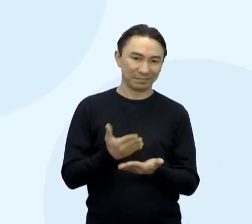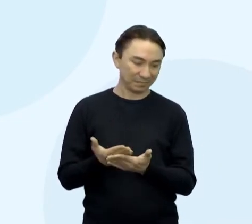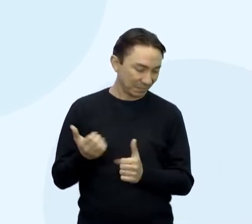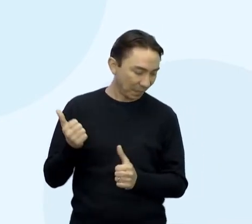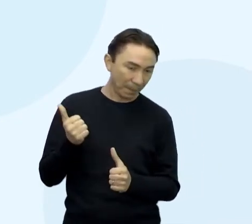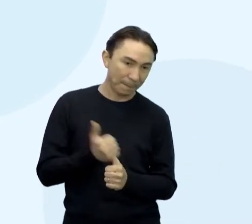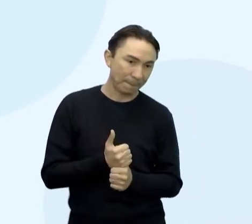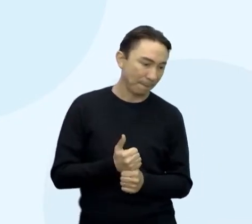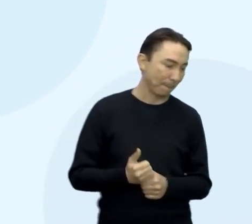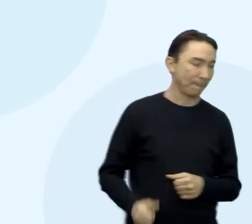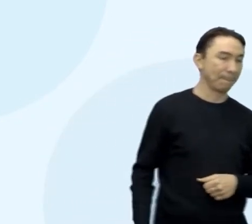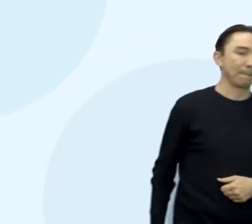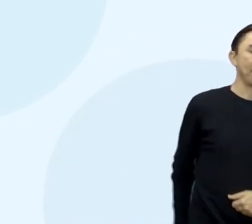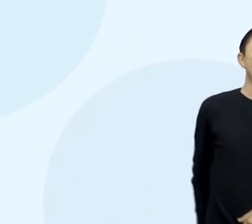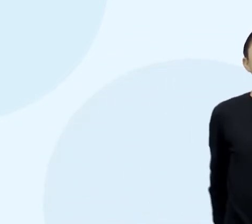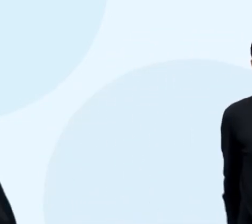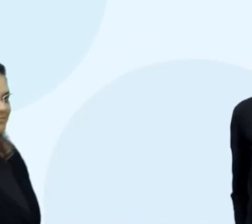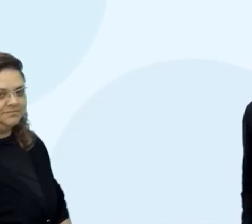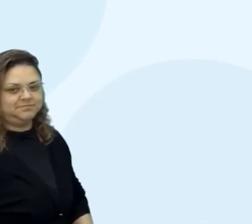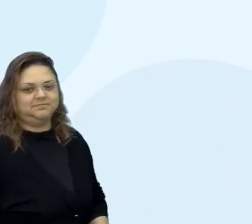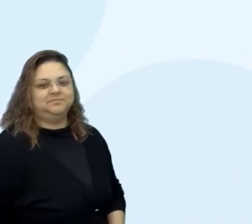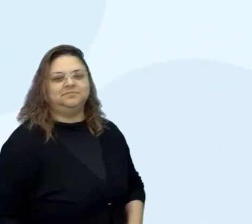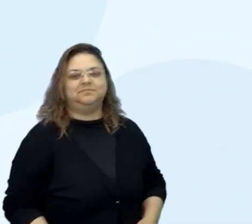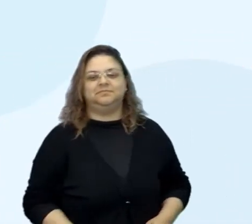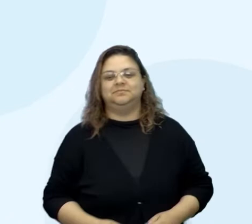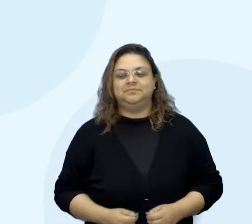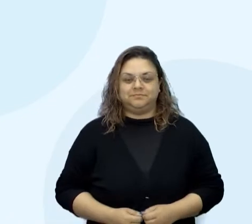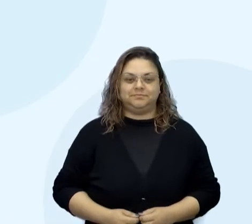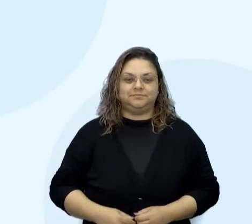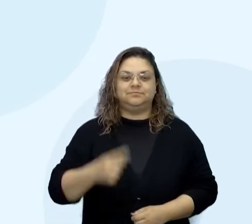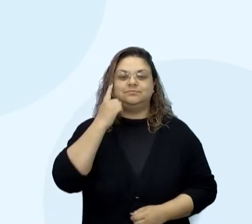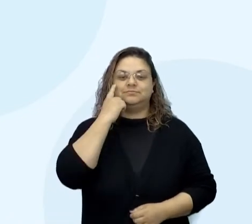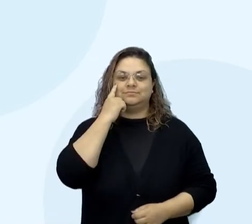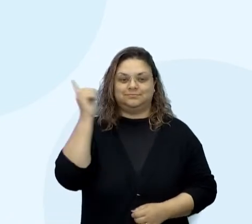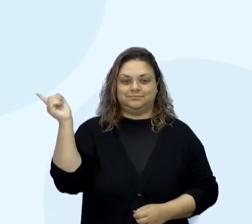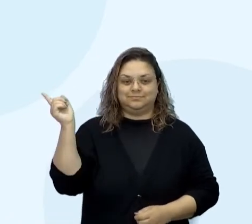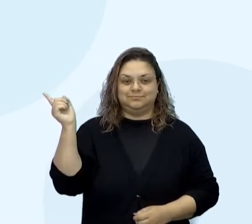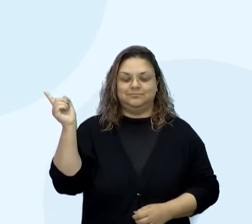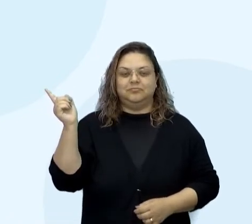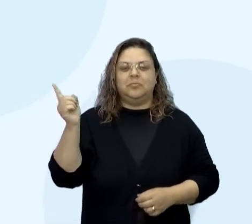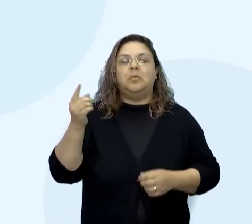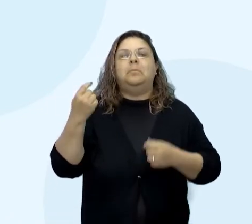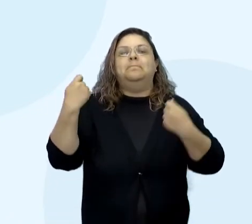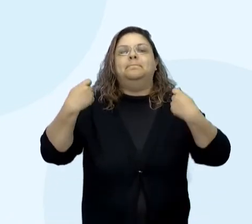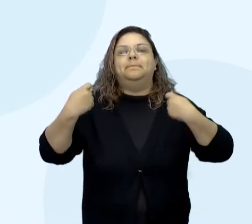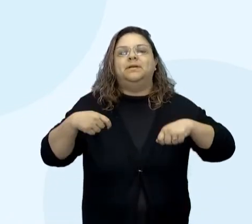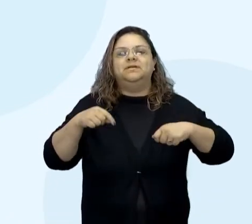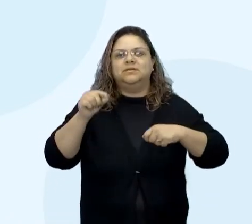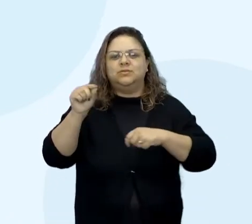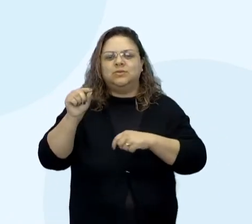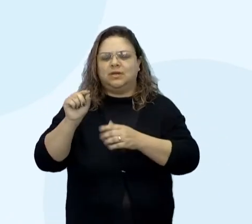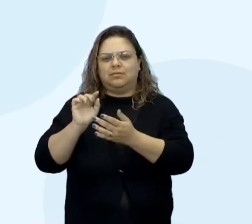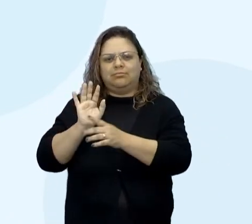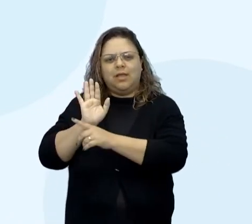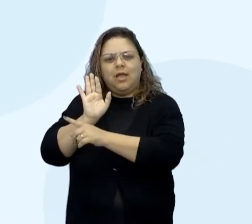as condições para que a gente tenha equilíbrio, né? Aí já é um pouco diferente, porque